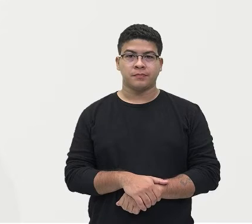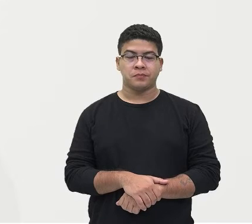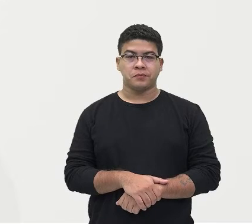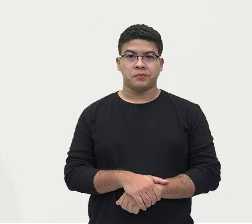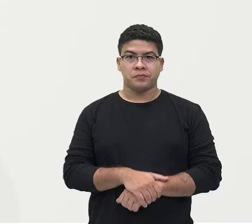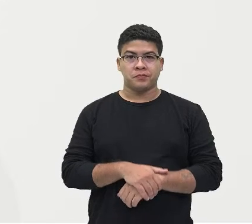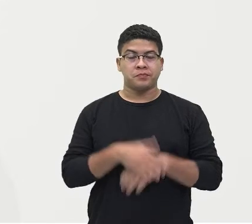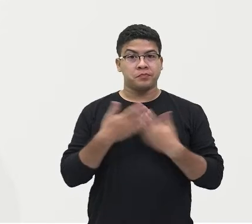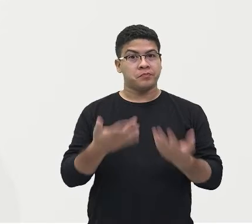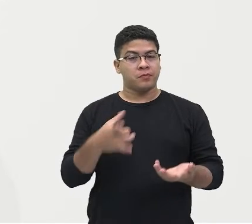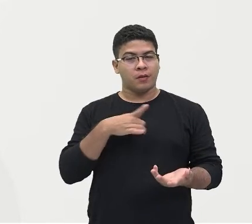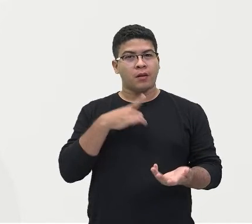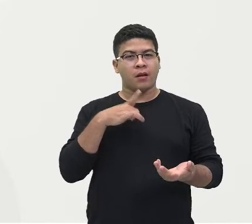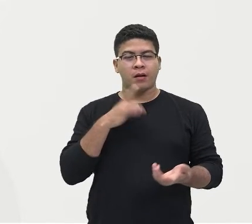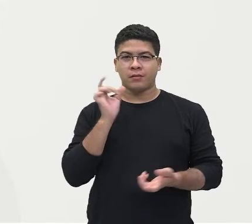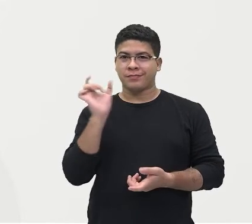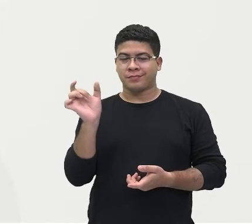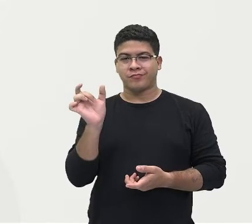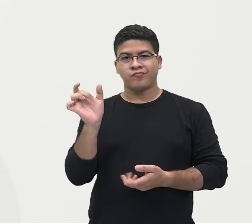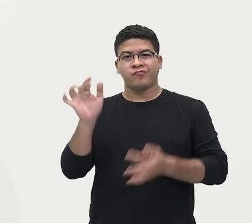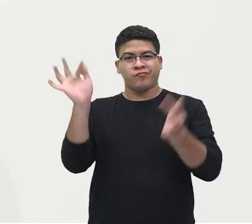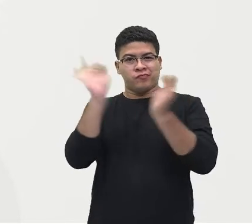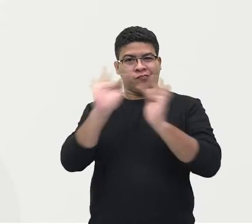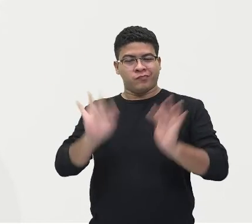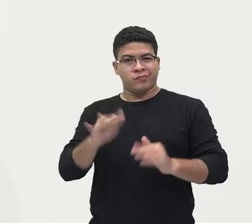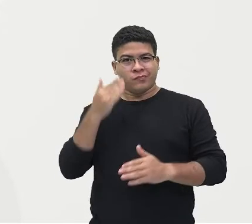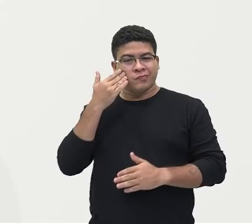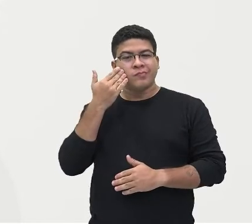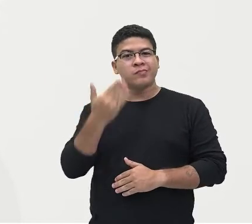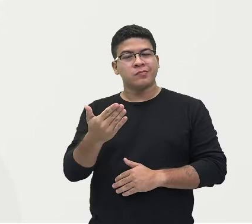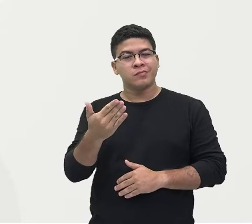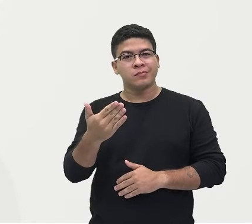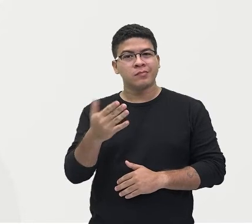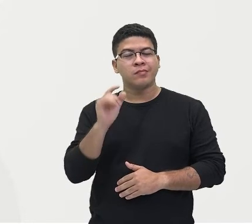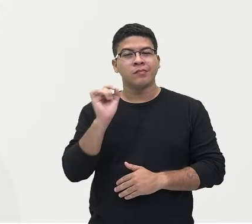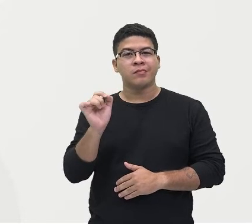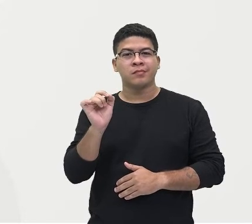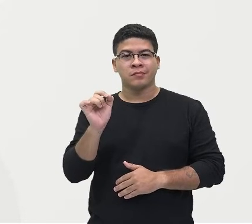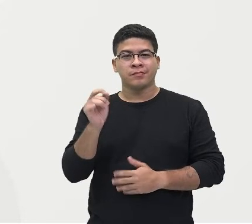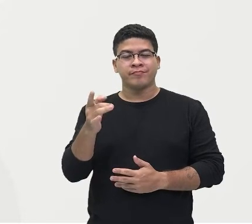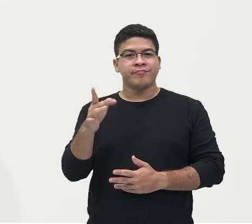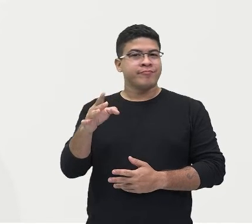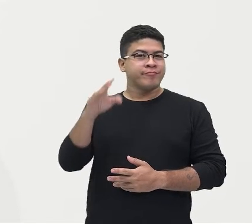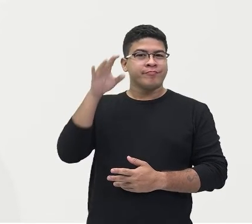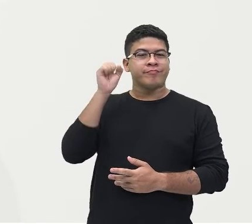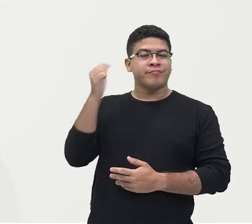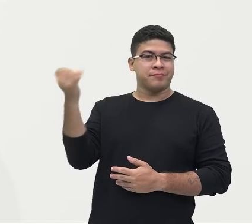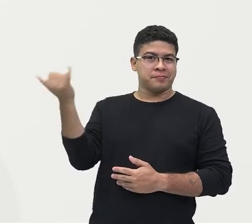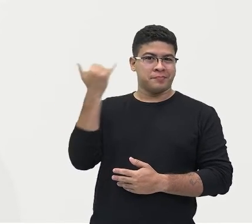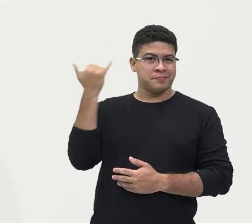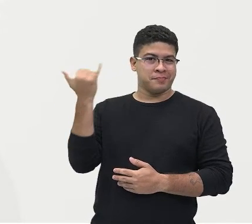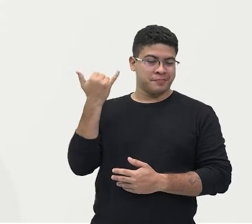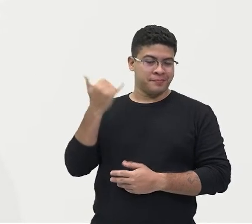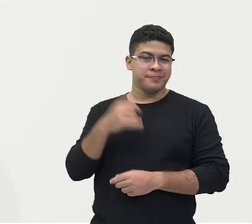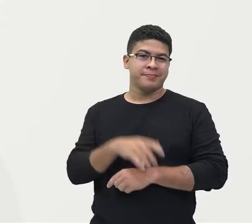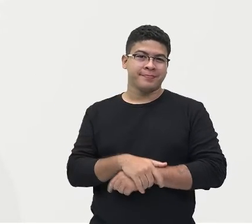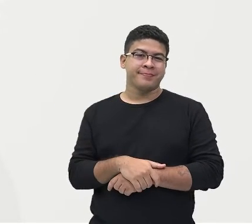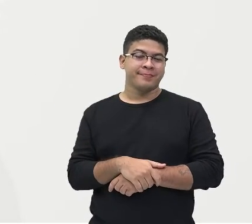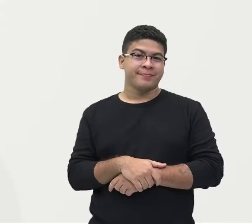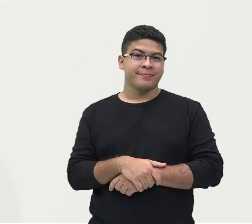ficaremos super empolgados ou felizes, né? De escutar o que você tem a nos dizer. Então, essa